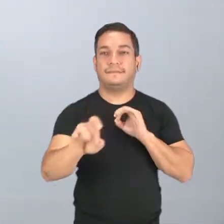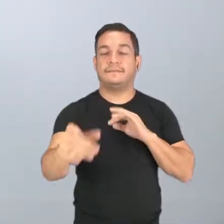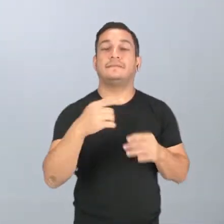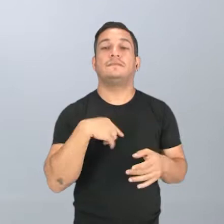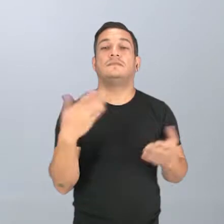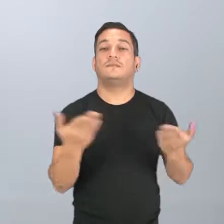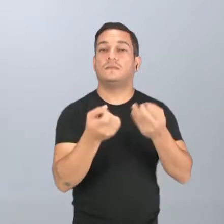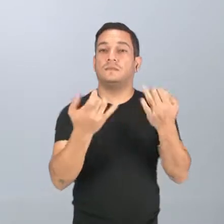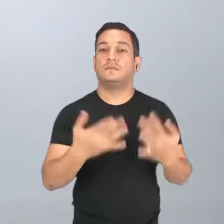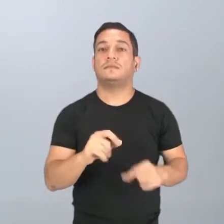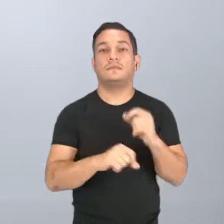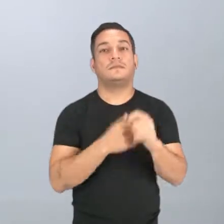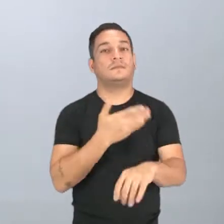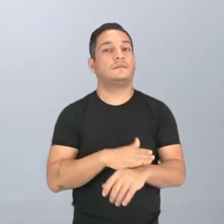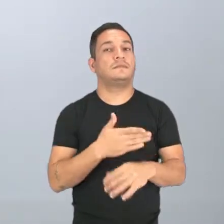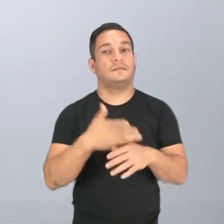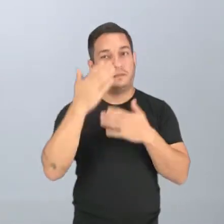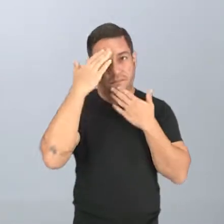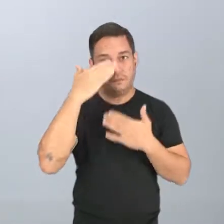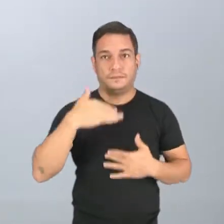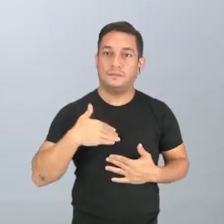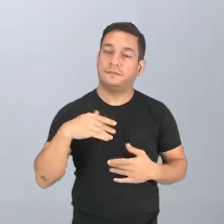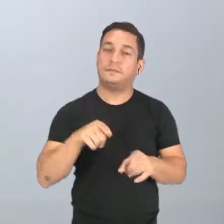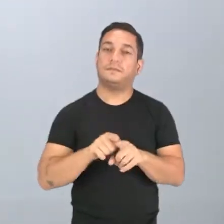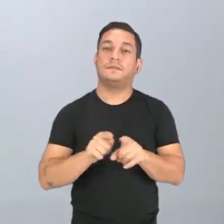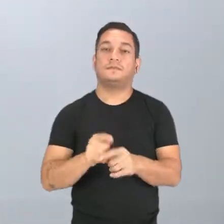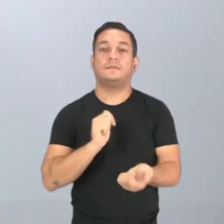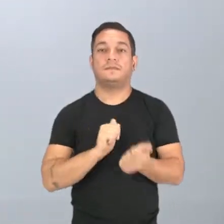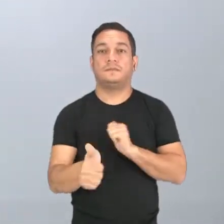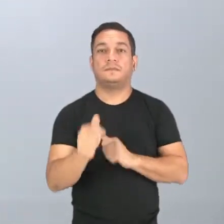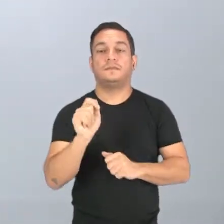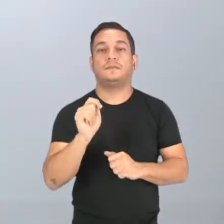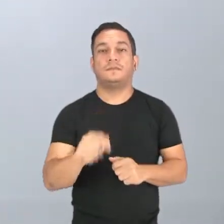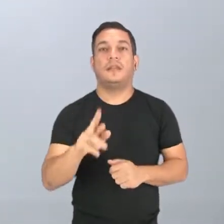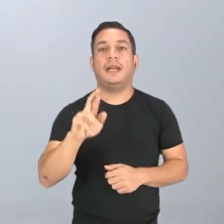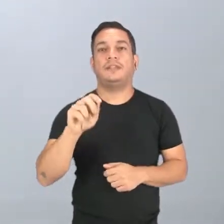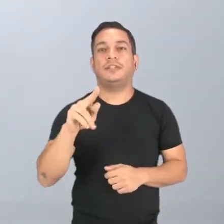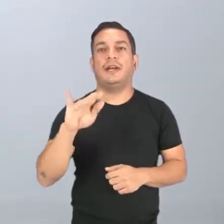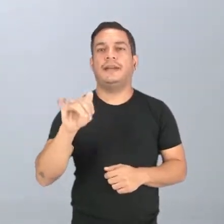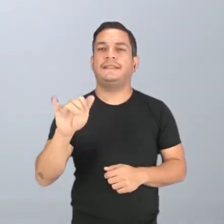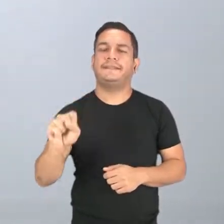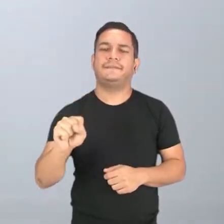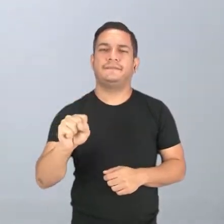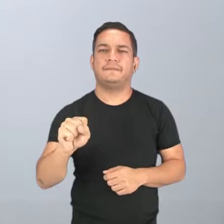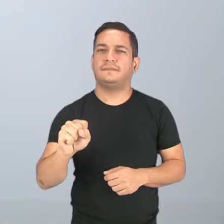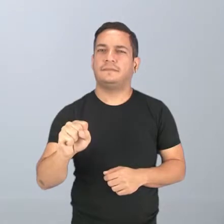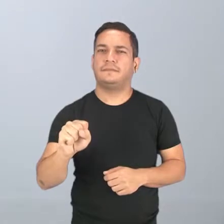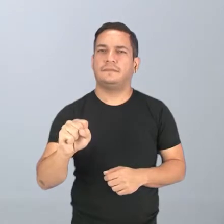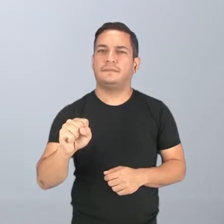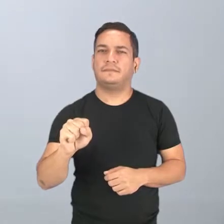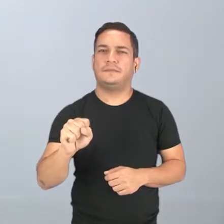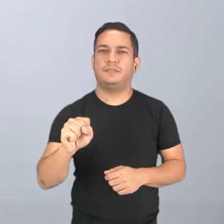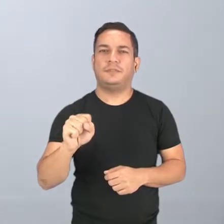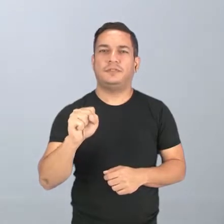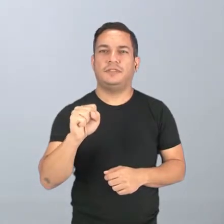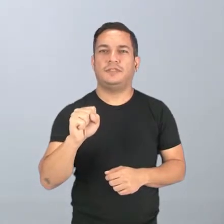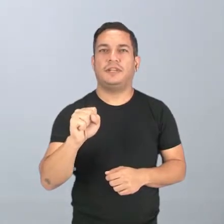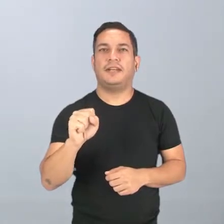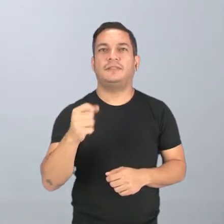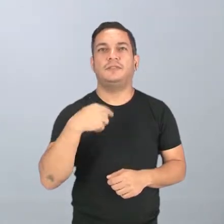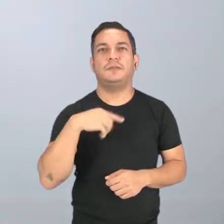um pouquinho sobre as práticas corporais e os esportes radicais urbanos, né? Quais são